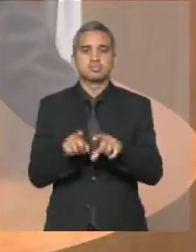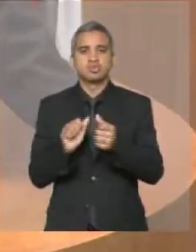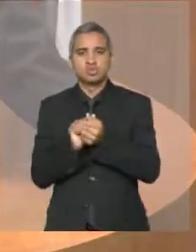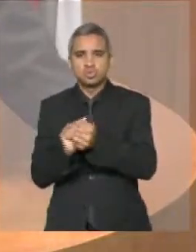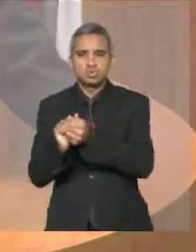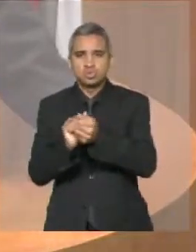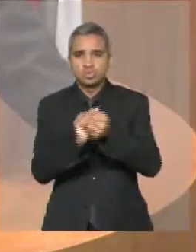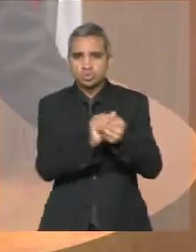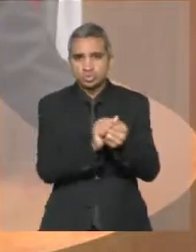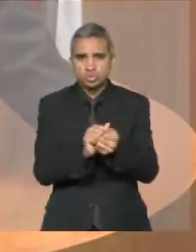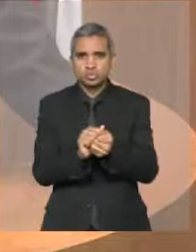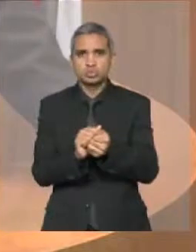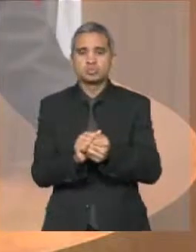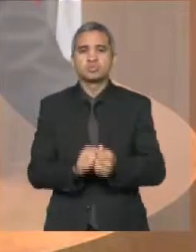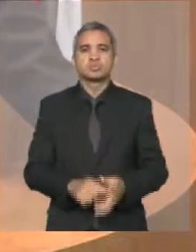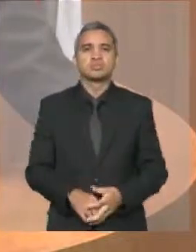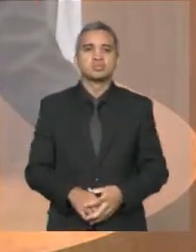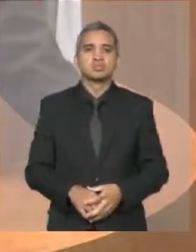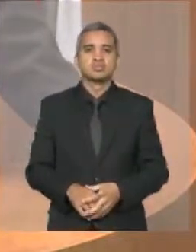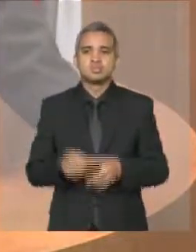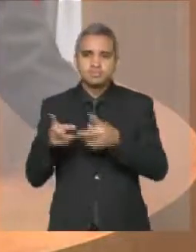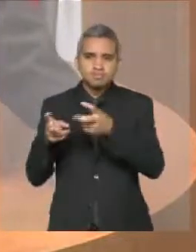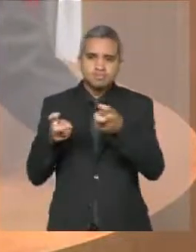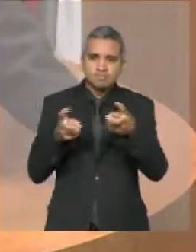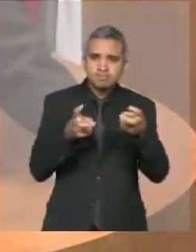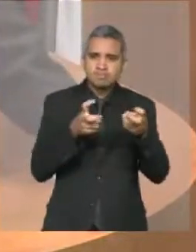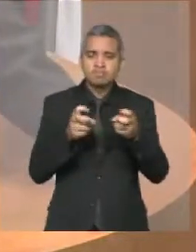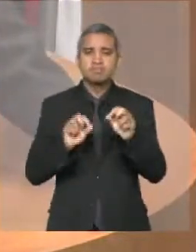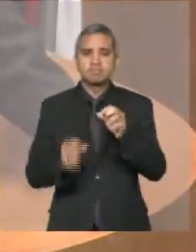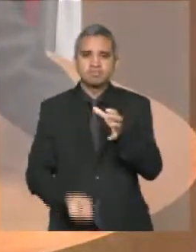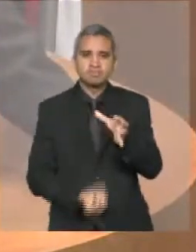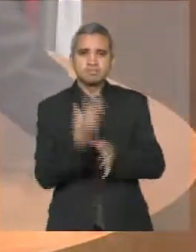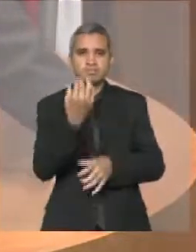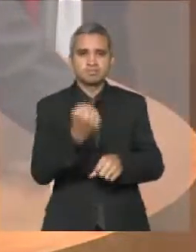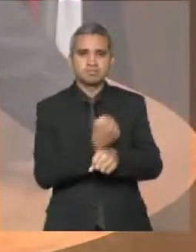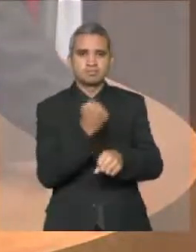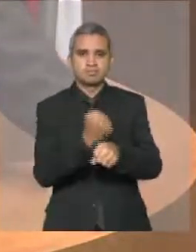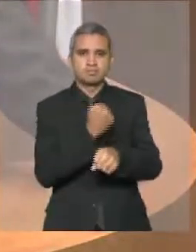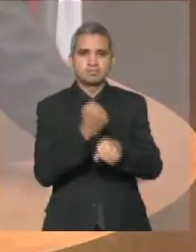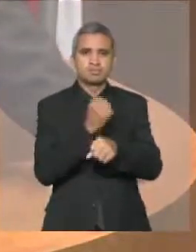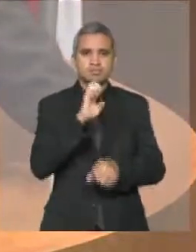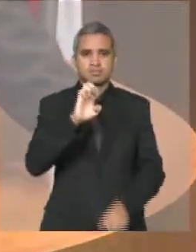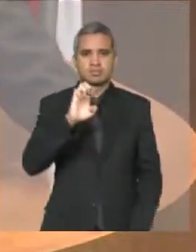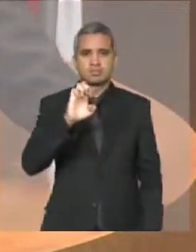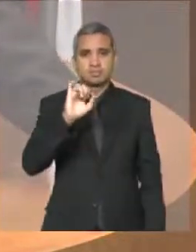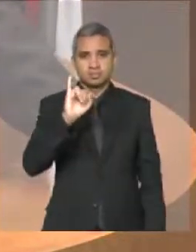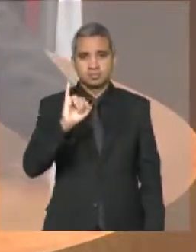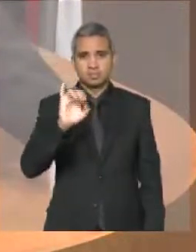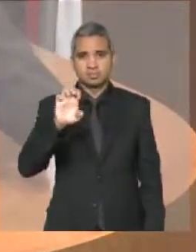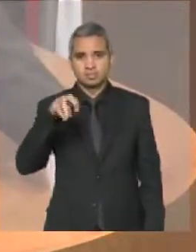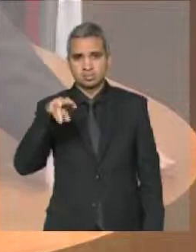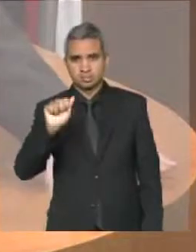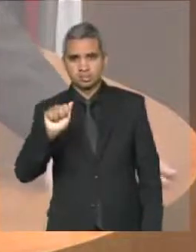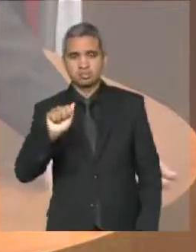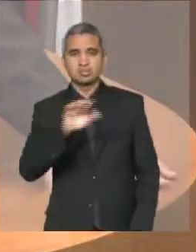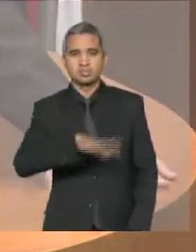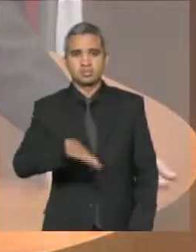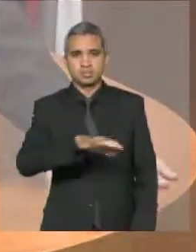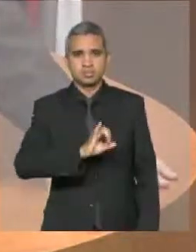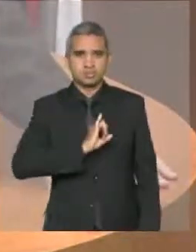também as expectativas da instalação do IEMA, sobretudo para a nossa região tocantina. E